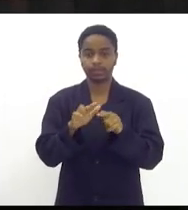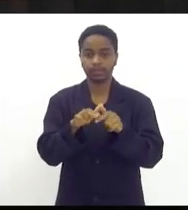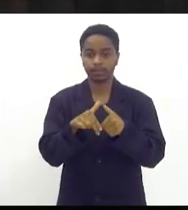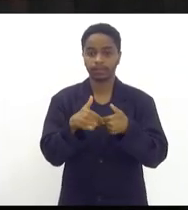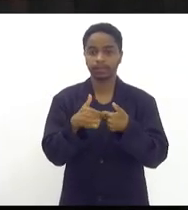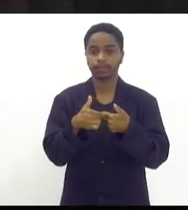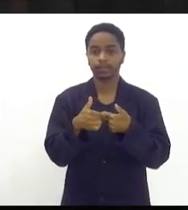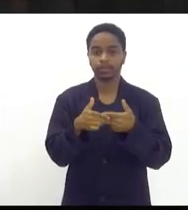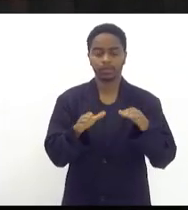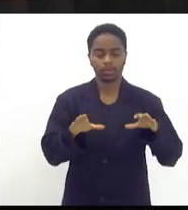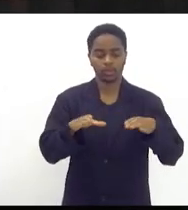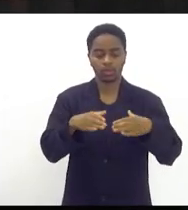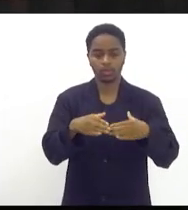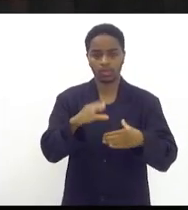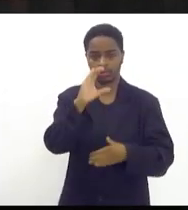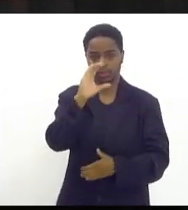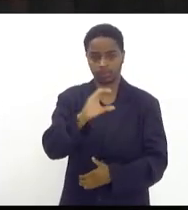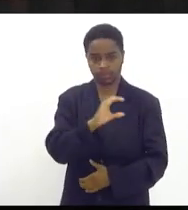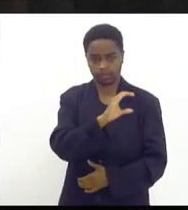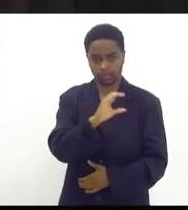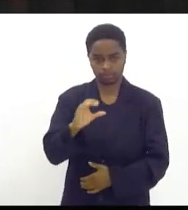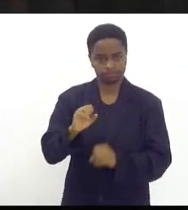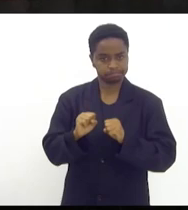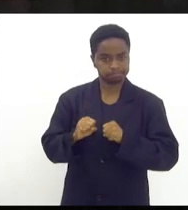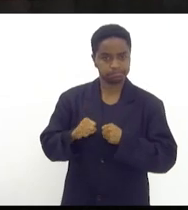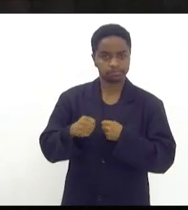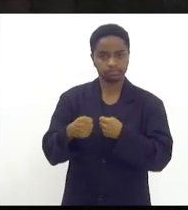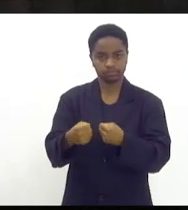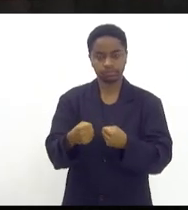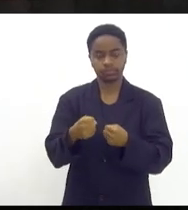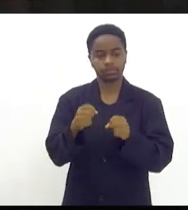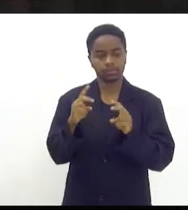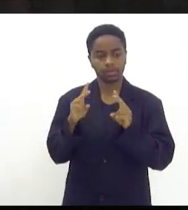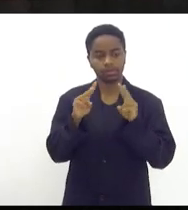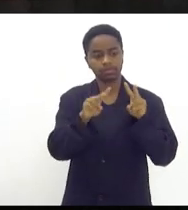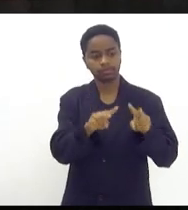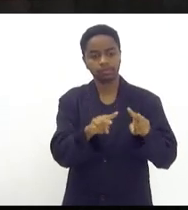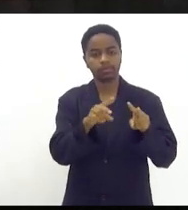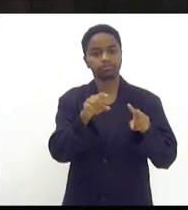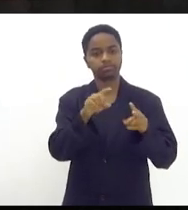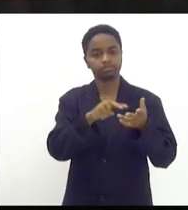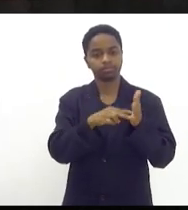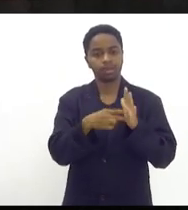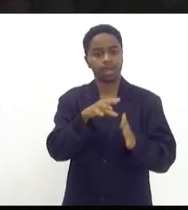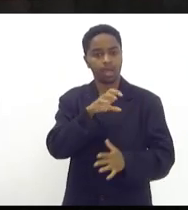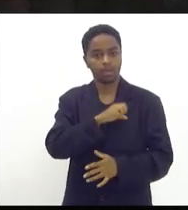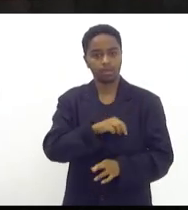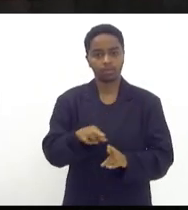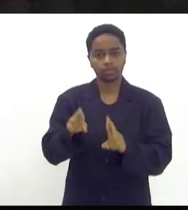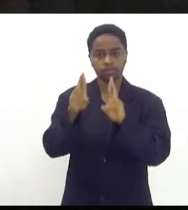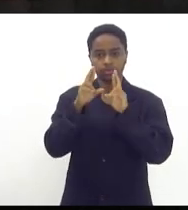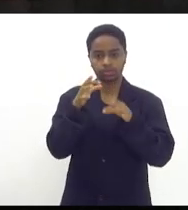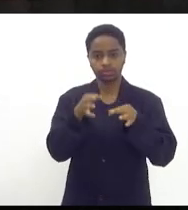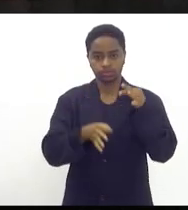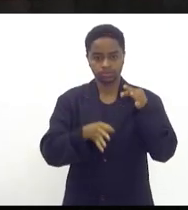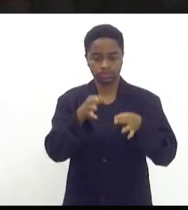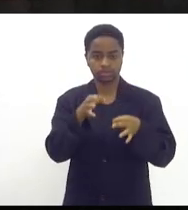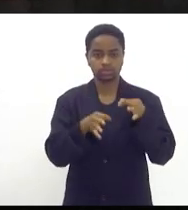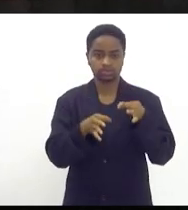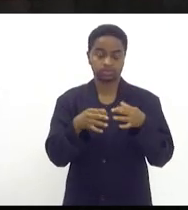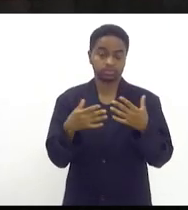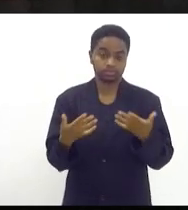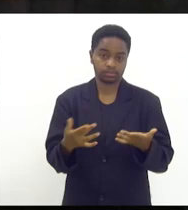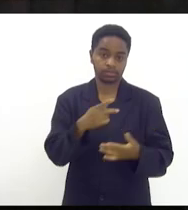grande massa de católicos que veem nela um símbolo de amor, de esperança, de justiça. Então,